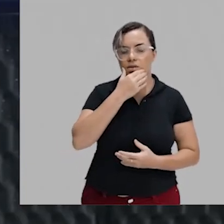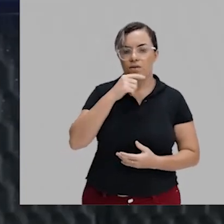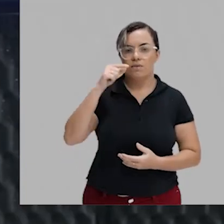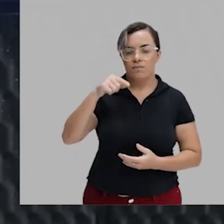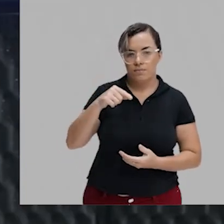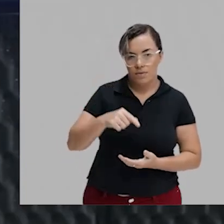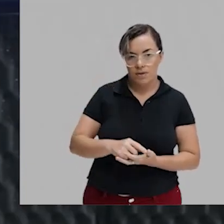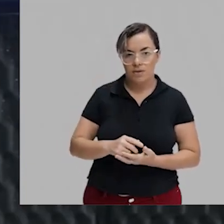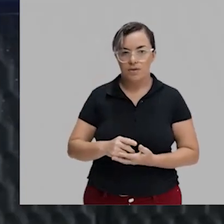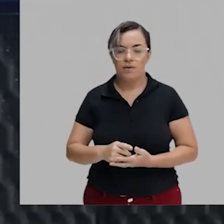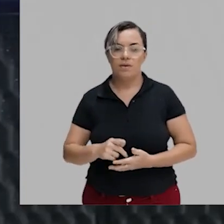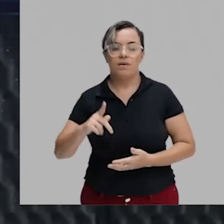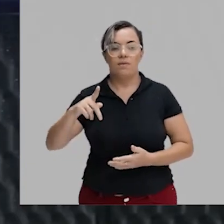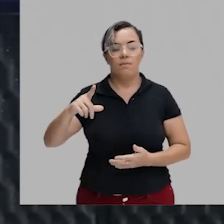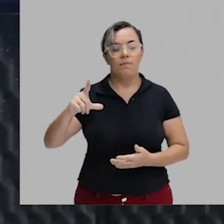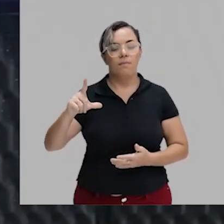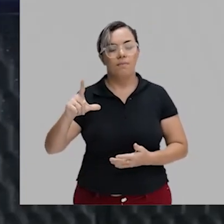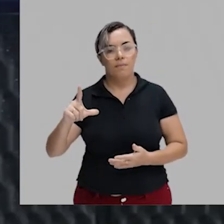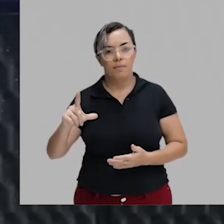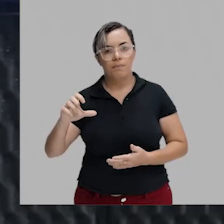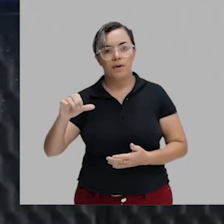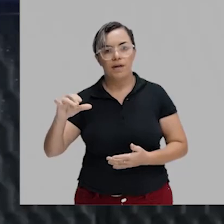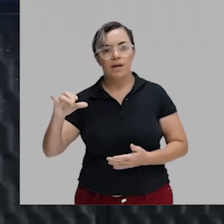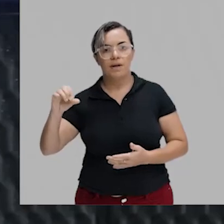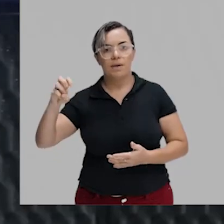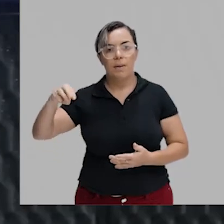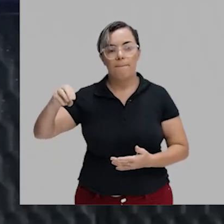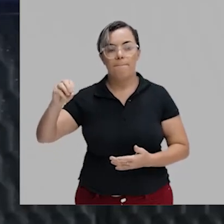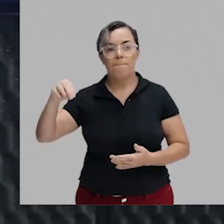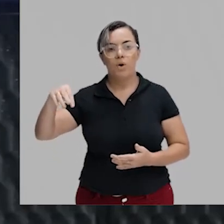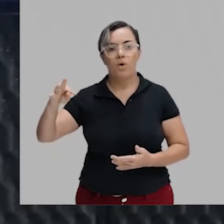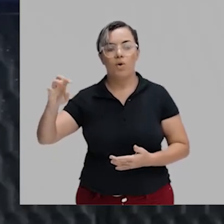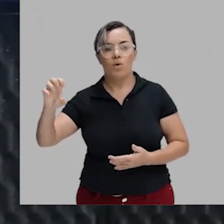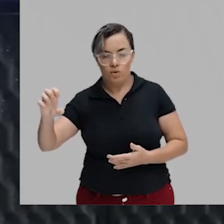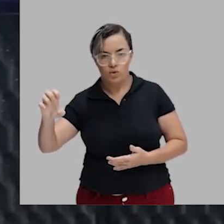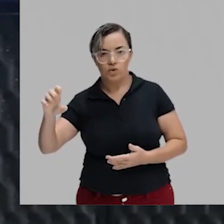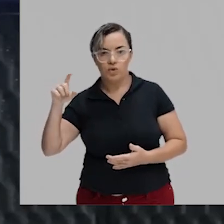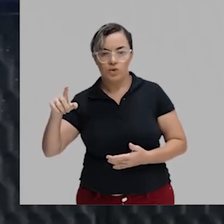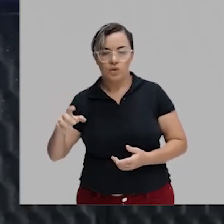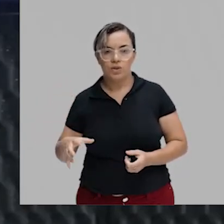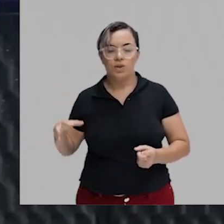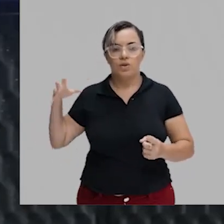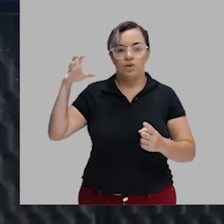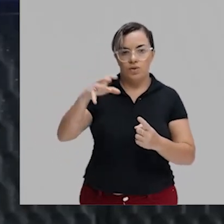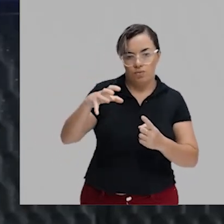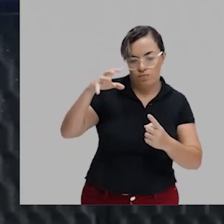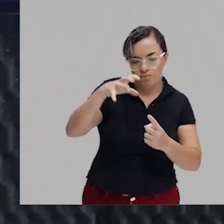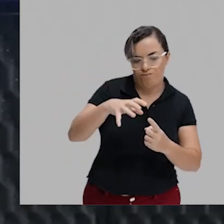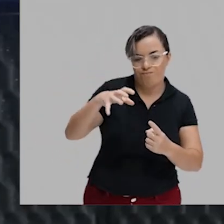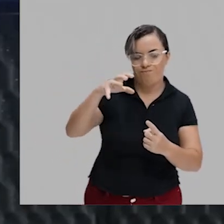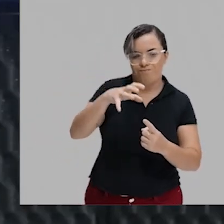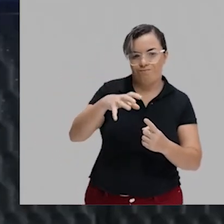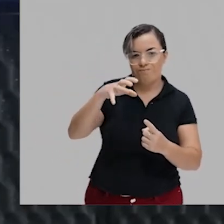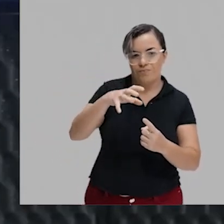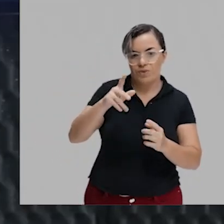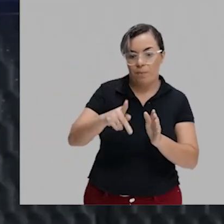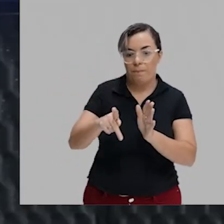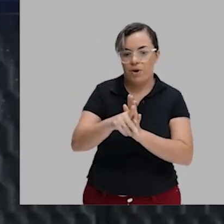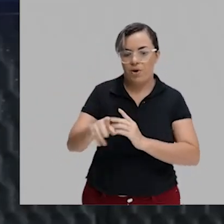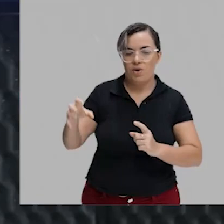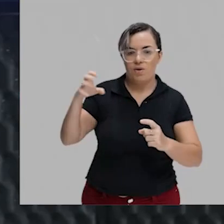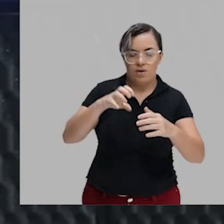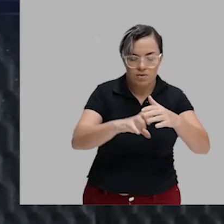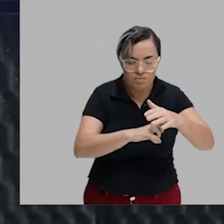Plymouth, que era uma companhia privada, que esteve na frente da colonização inglesa, principalmente nas